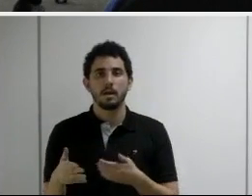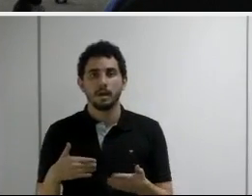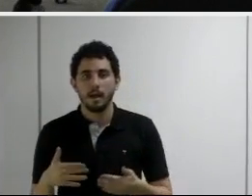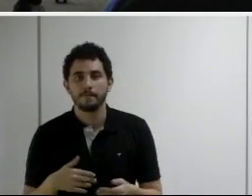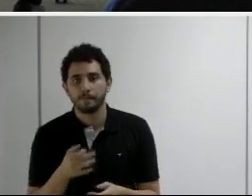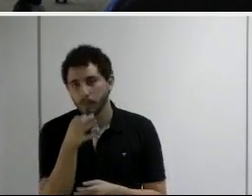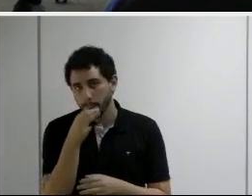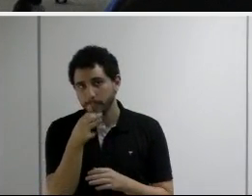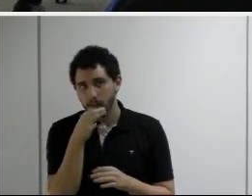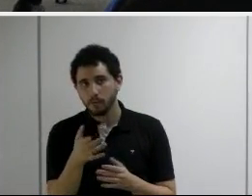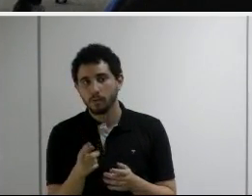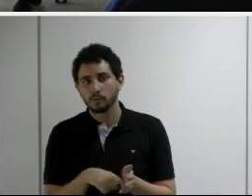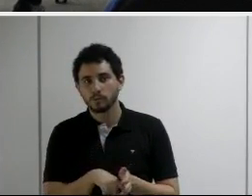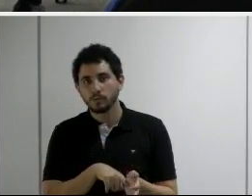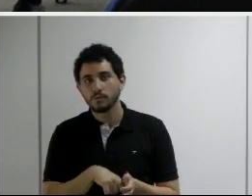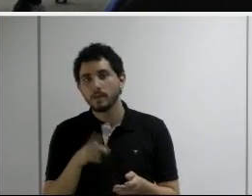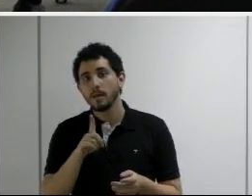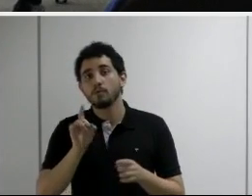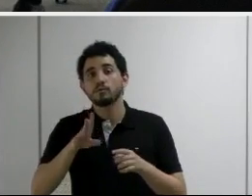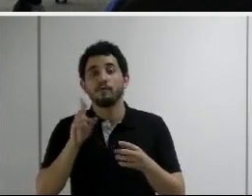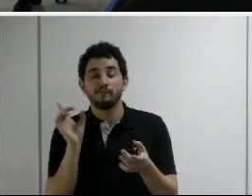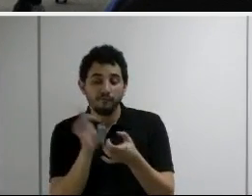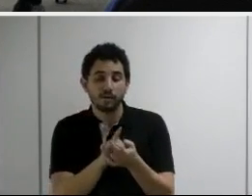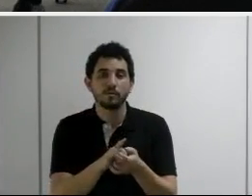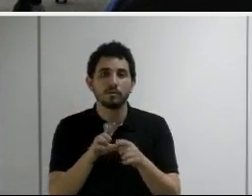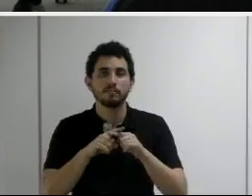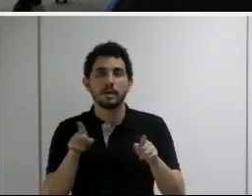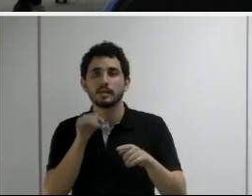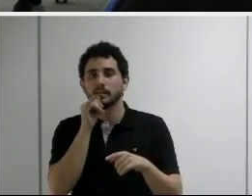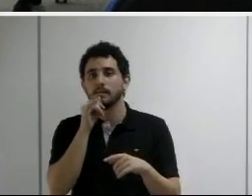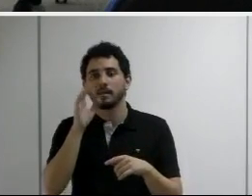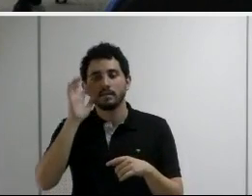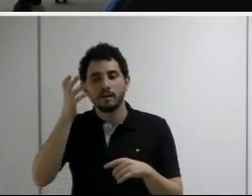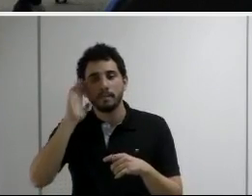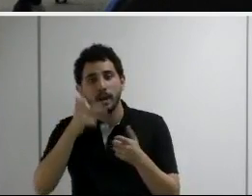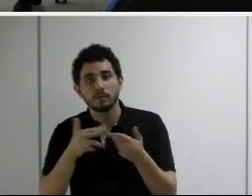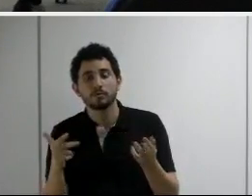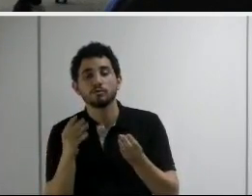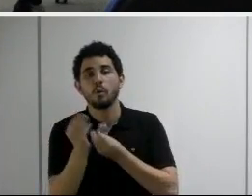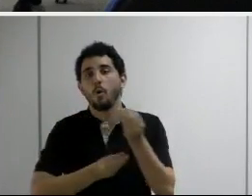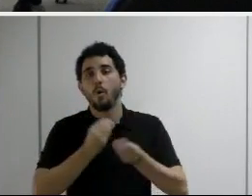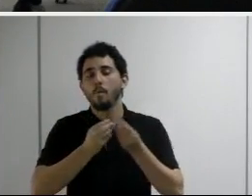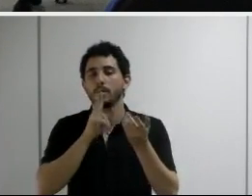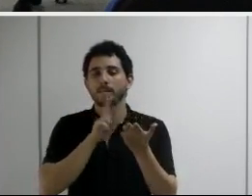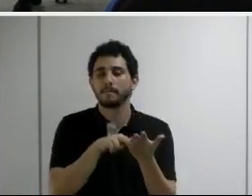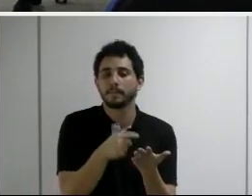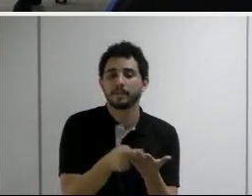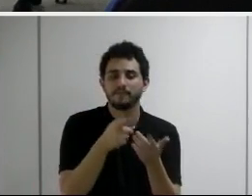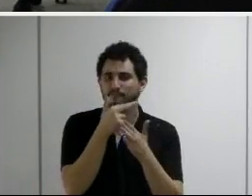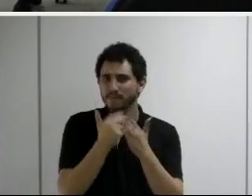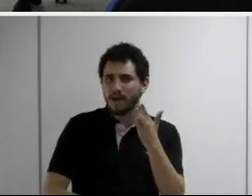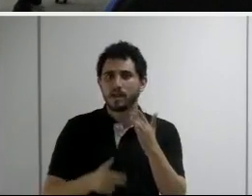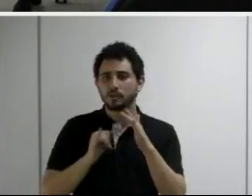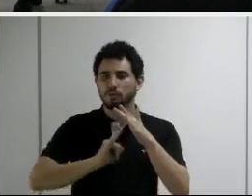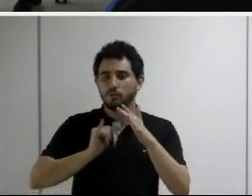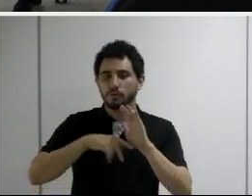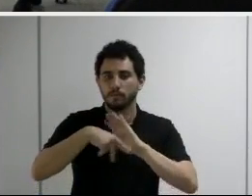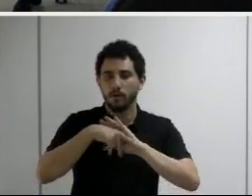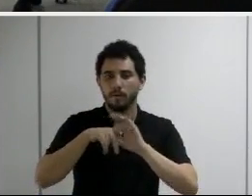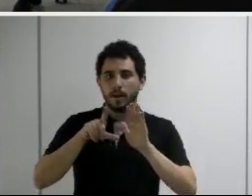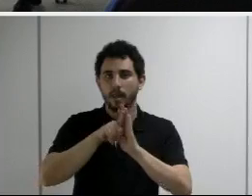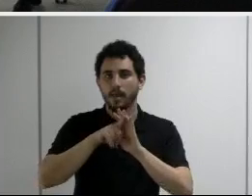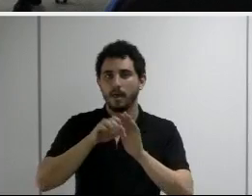emitia opiniões, não necessariamente vinculantes, né, deliberações ali sobre como interpretar vários institutos da própria legislação